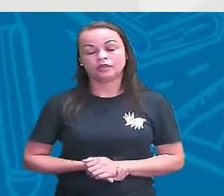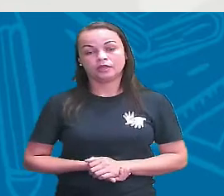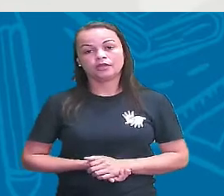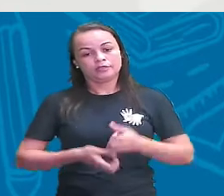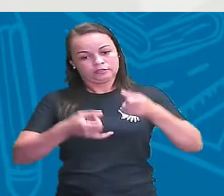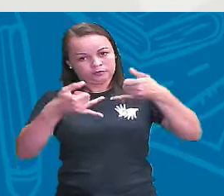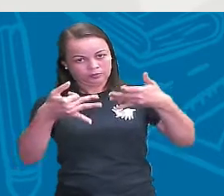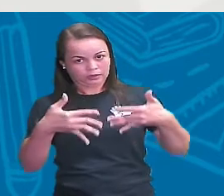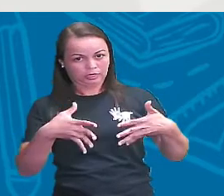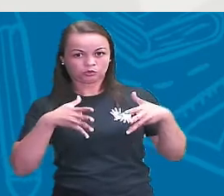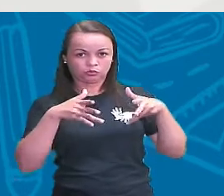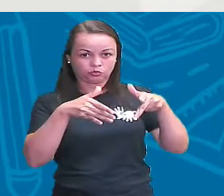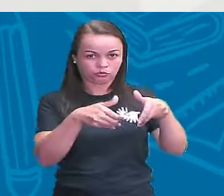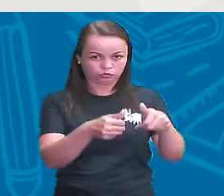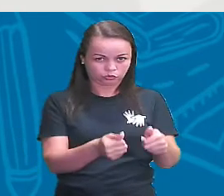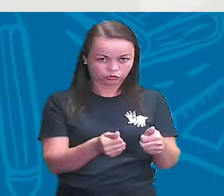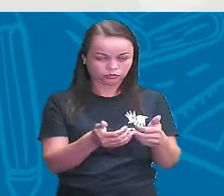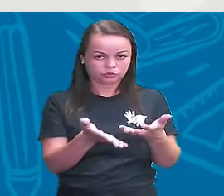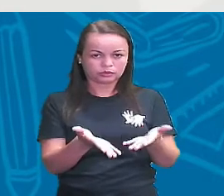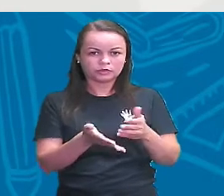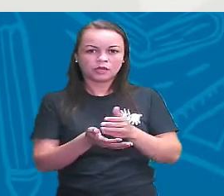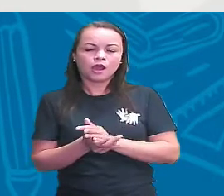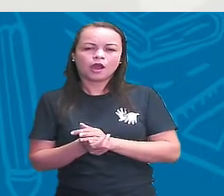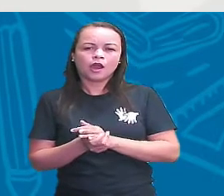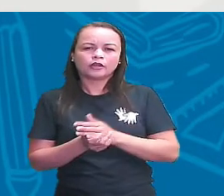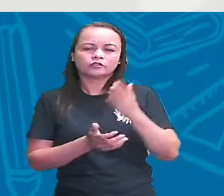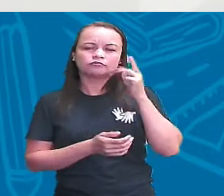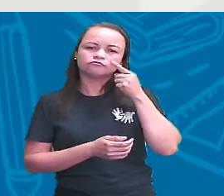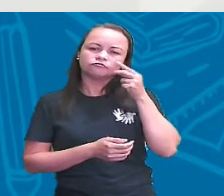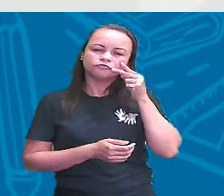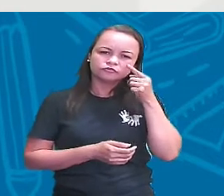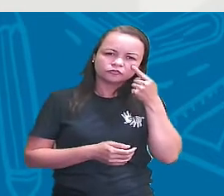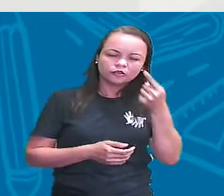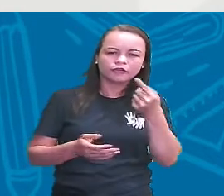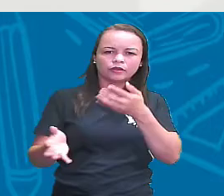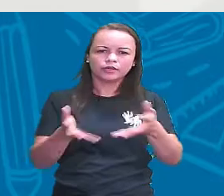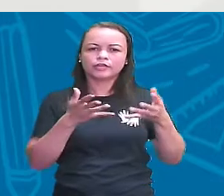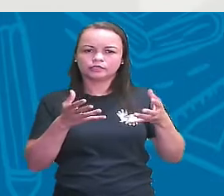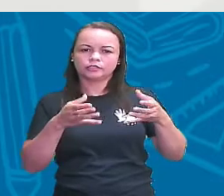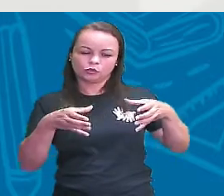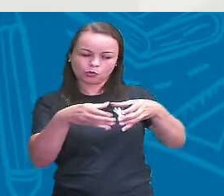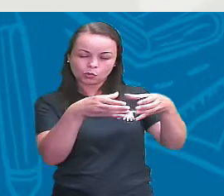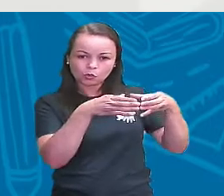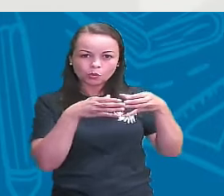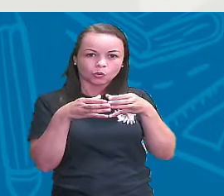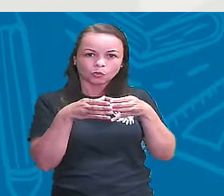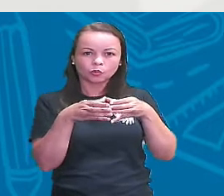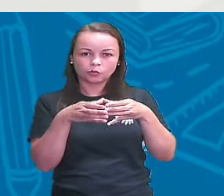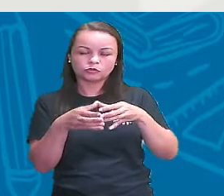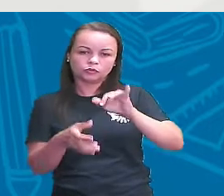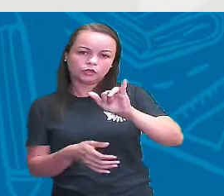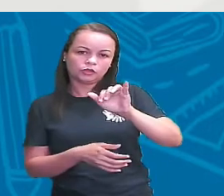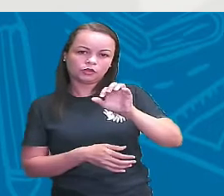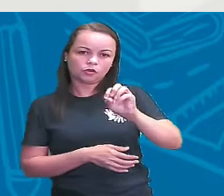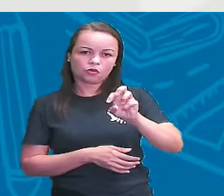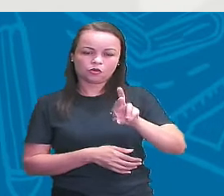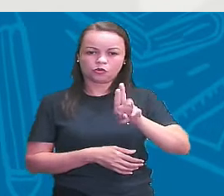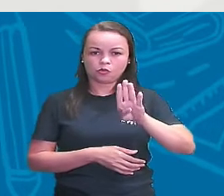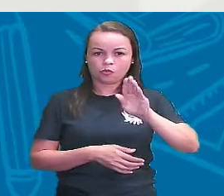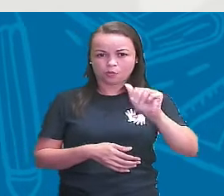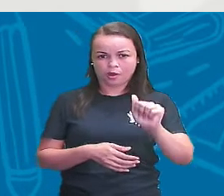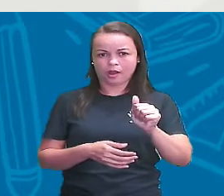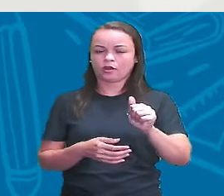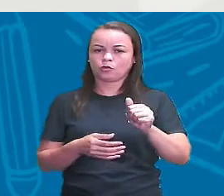isto, certo? A gente vai ver que os iorubás, eles formam um grande grupo étnico-linguístico, certo? O que é que significa